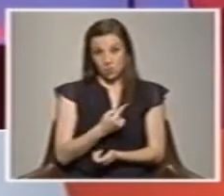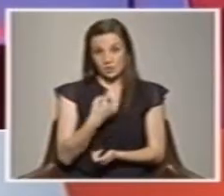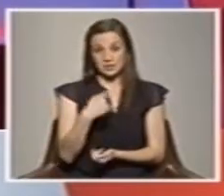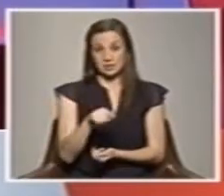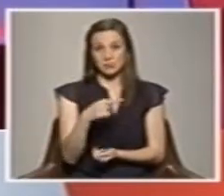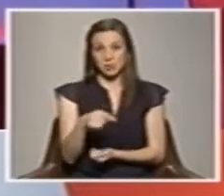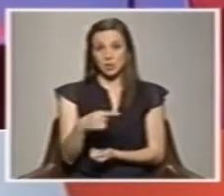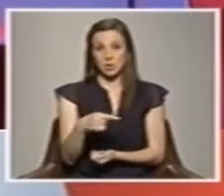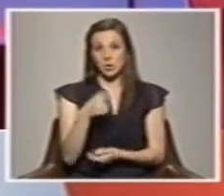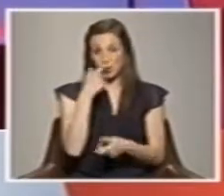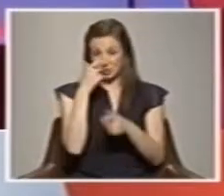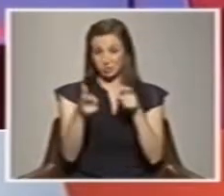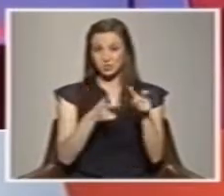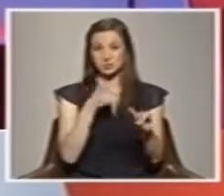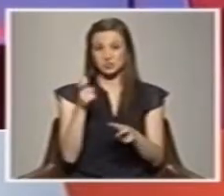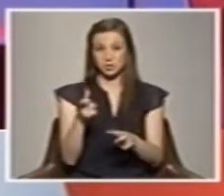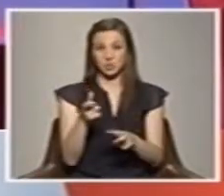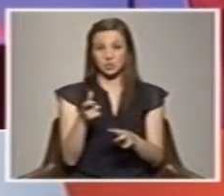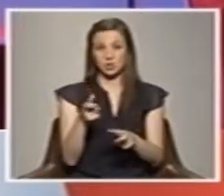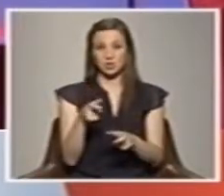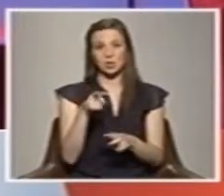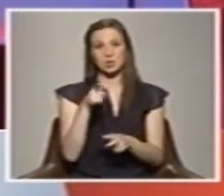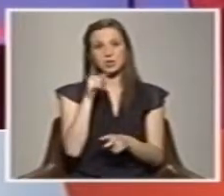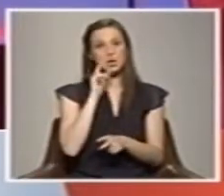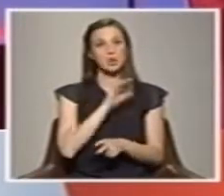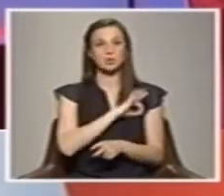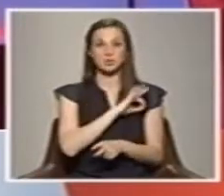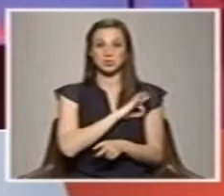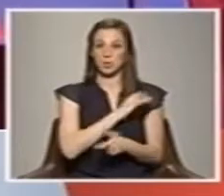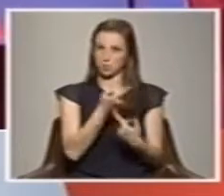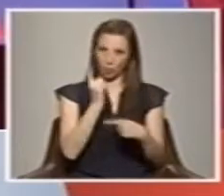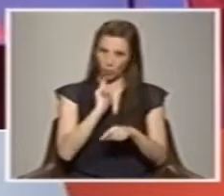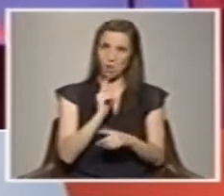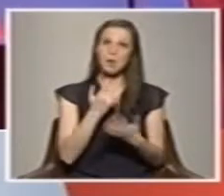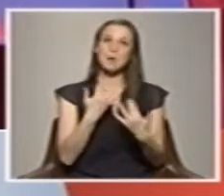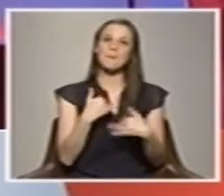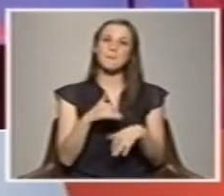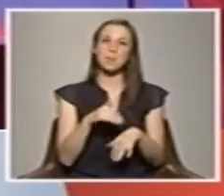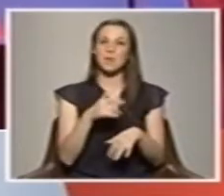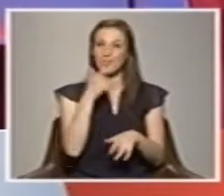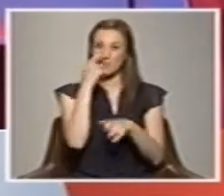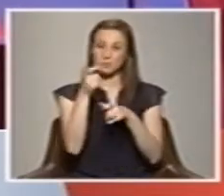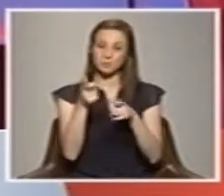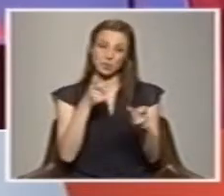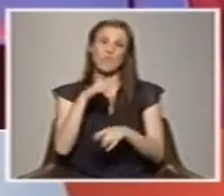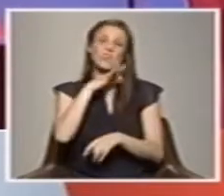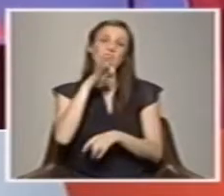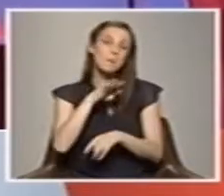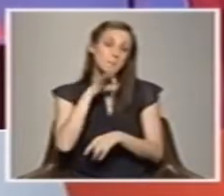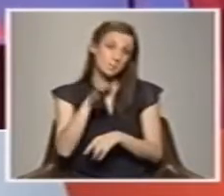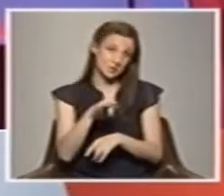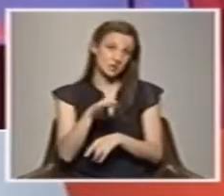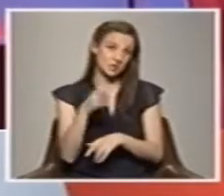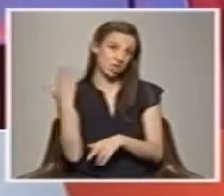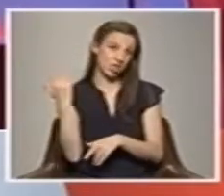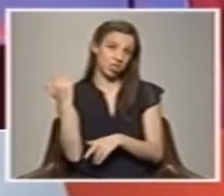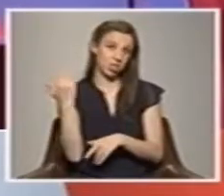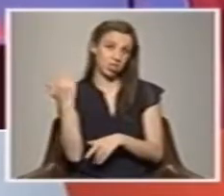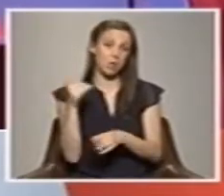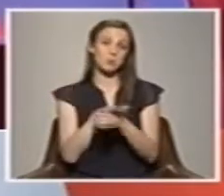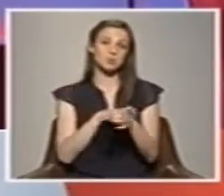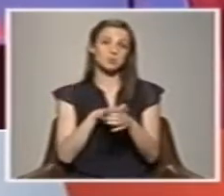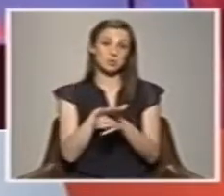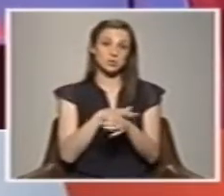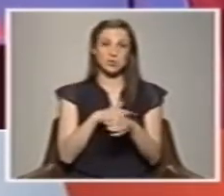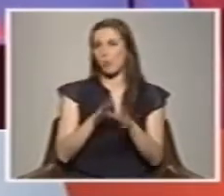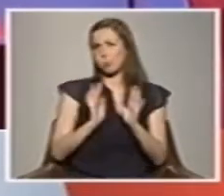são muitas vezes pessoas, não esta senhora ainda, graças a Deus, e o marido, mas outras famílias que estiveram até recentemente numa situação em que